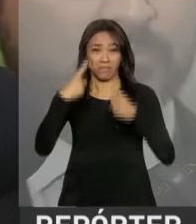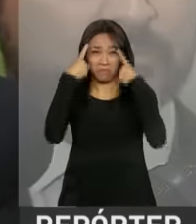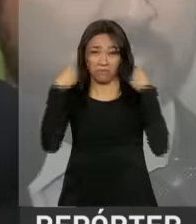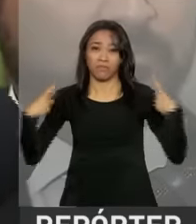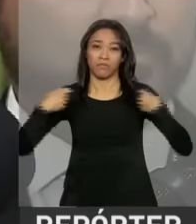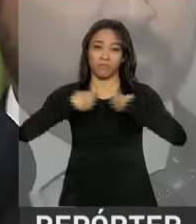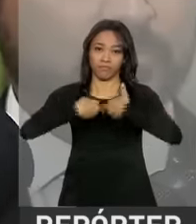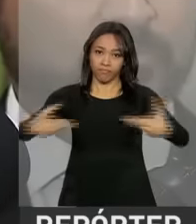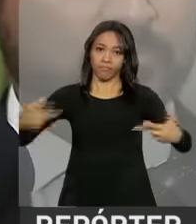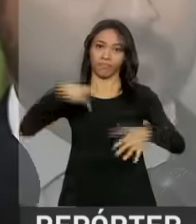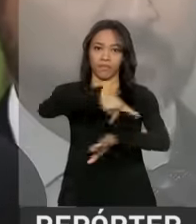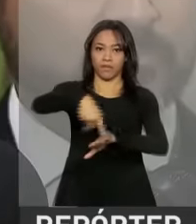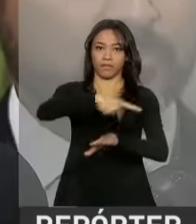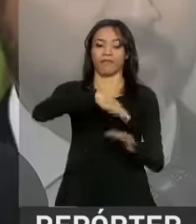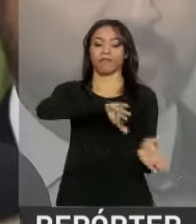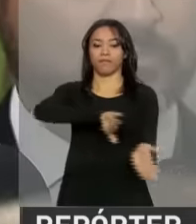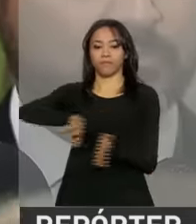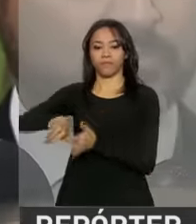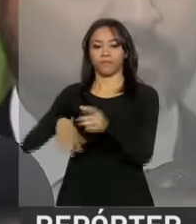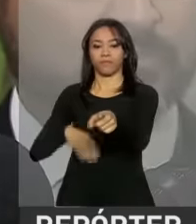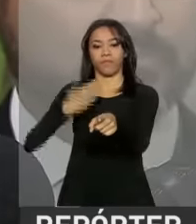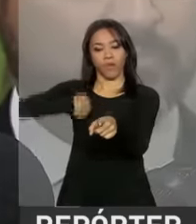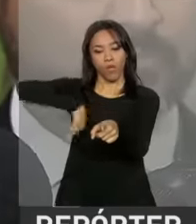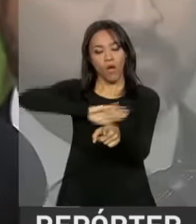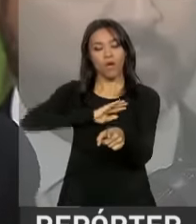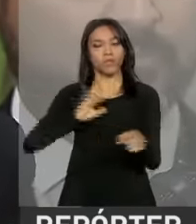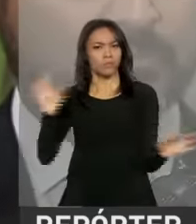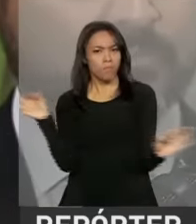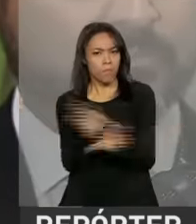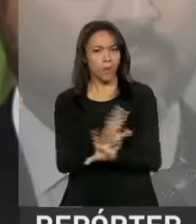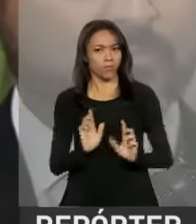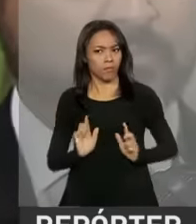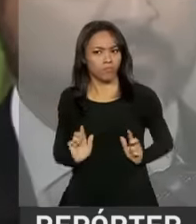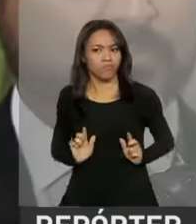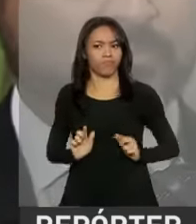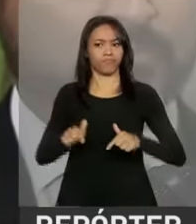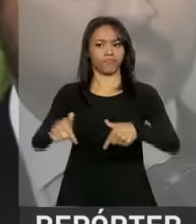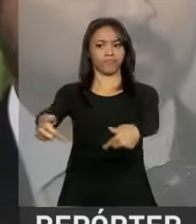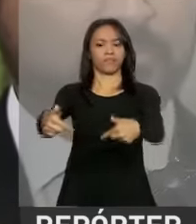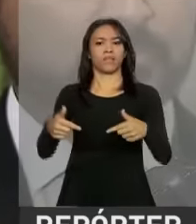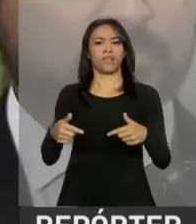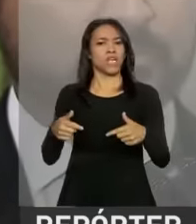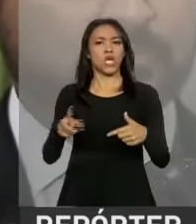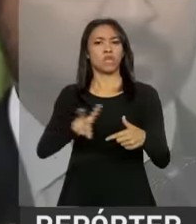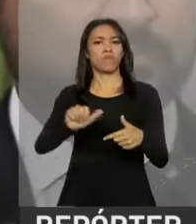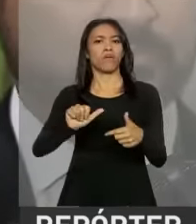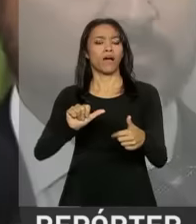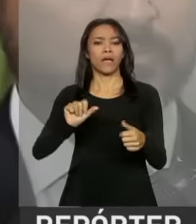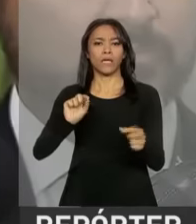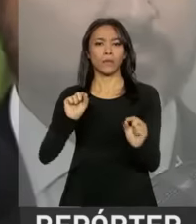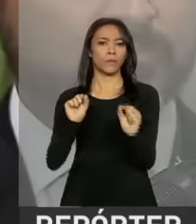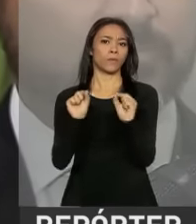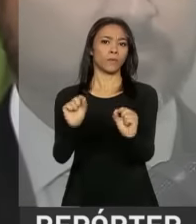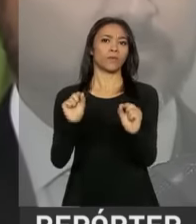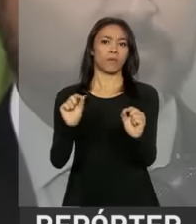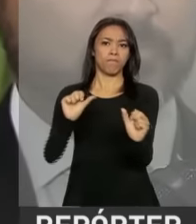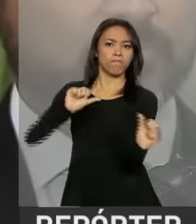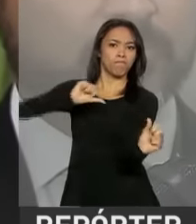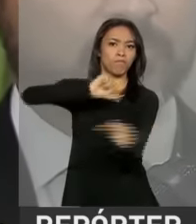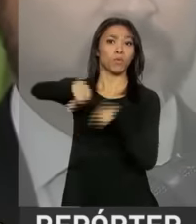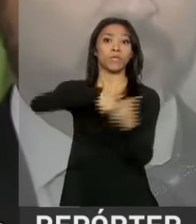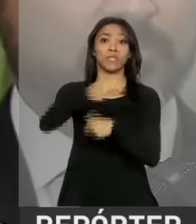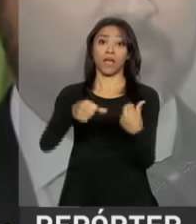Nós estamos preparados para atuar, não haverá nenhuma alteração, absolutamente nenhuma alteração